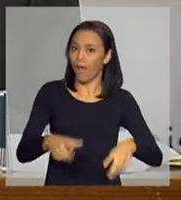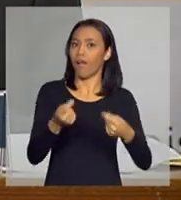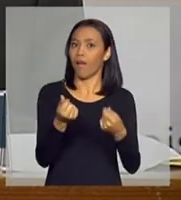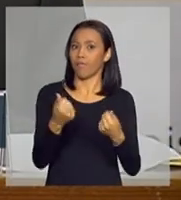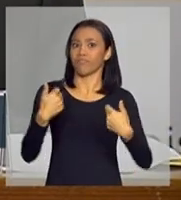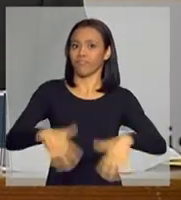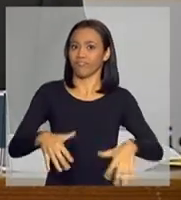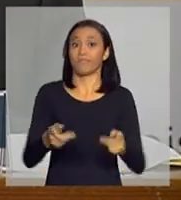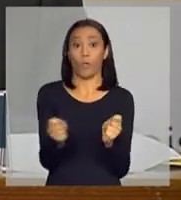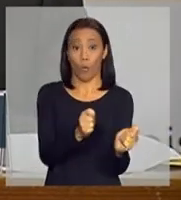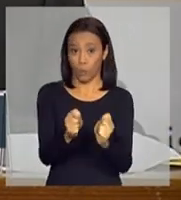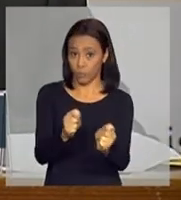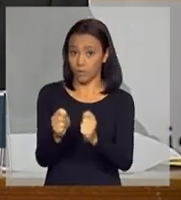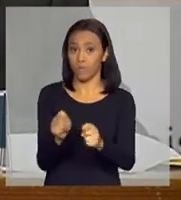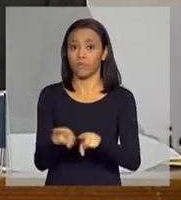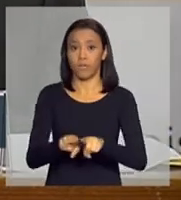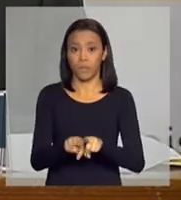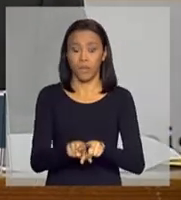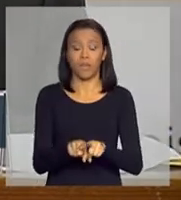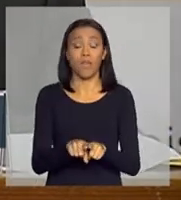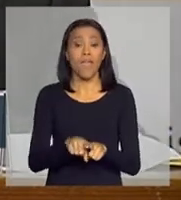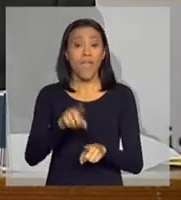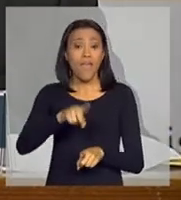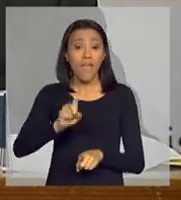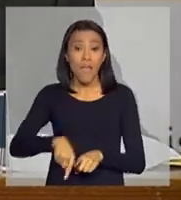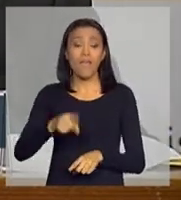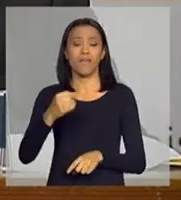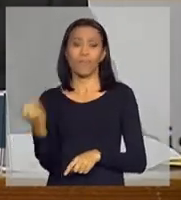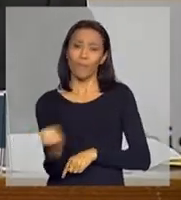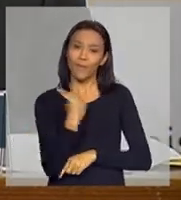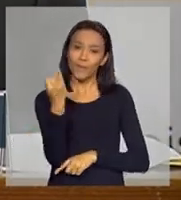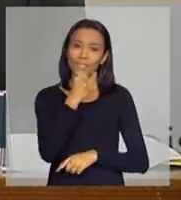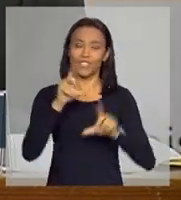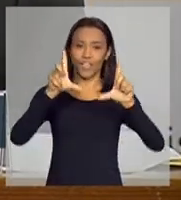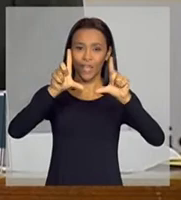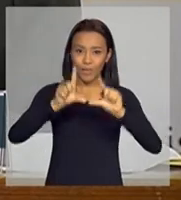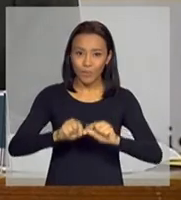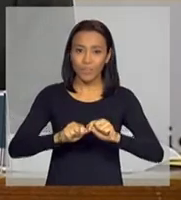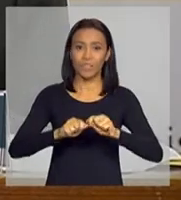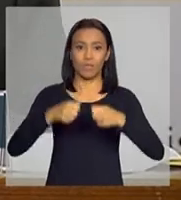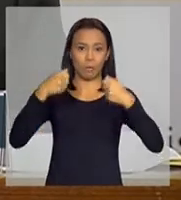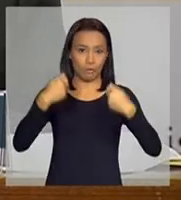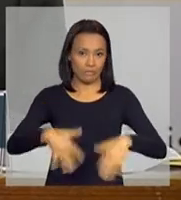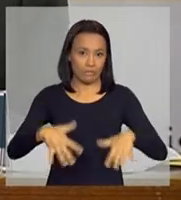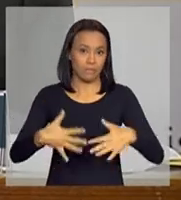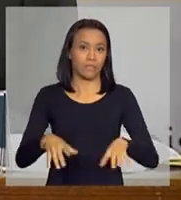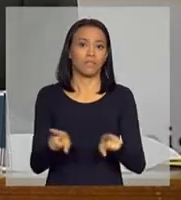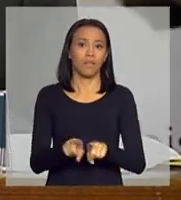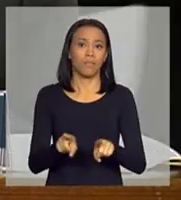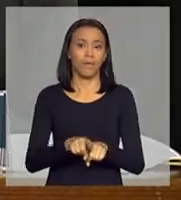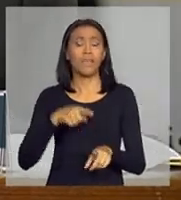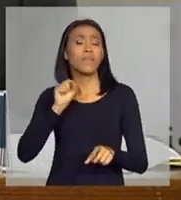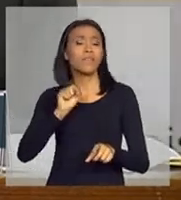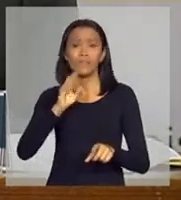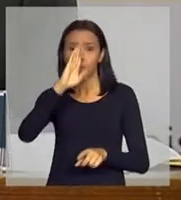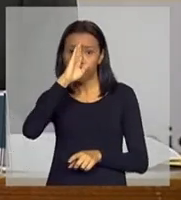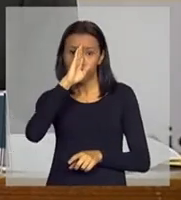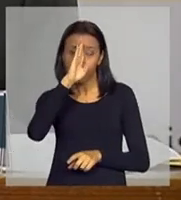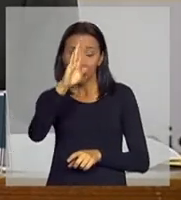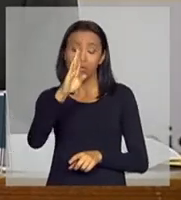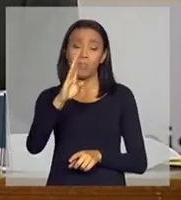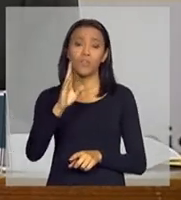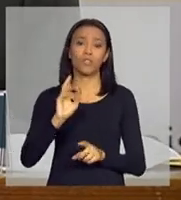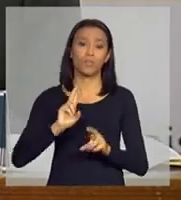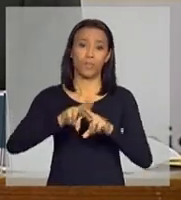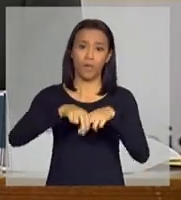custeio é fundamental a redução de custos que está ocorrendo se dá fundamentalmente pela